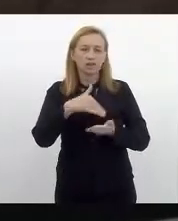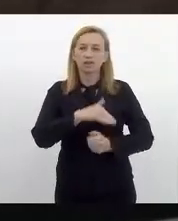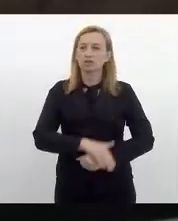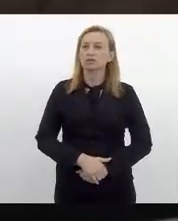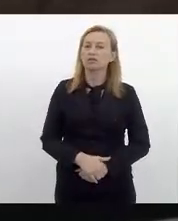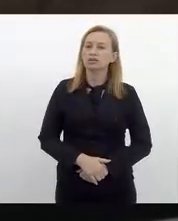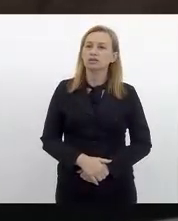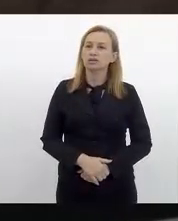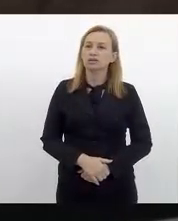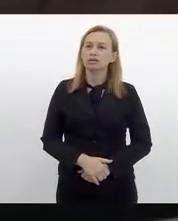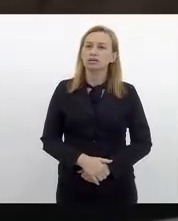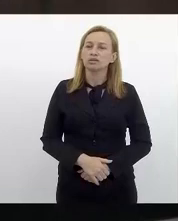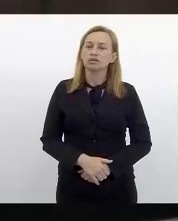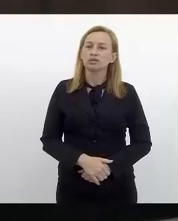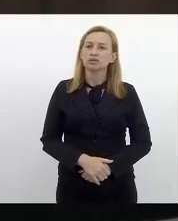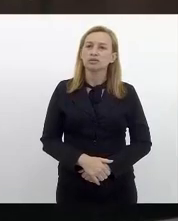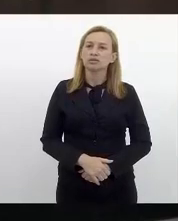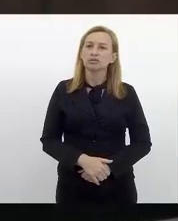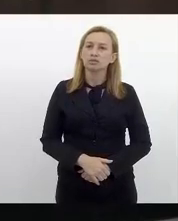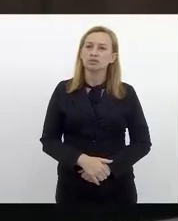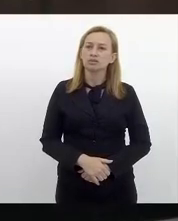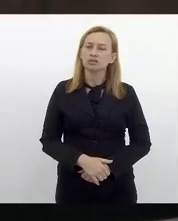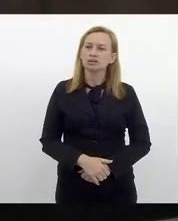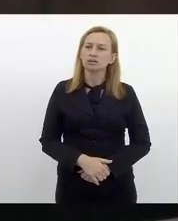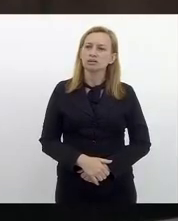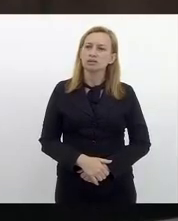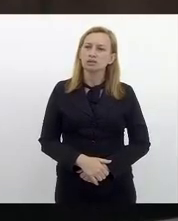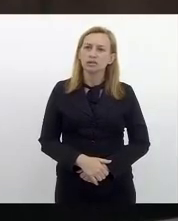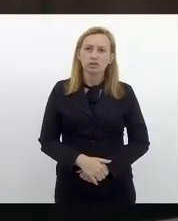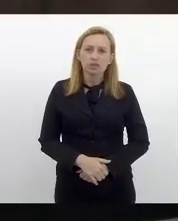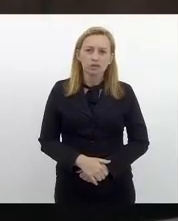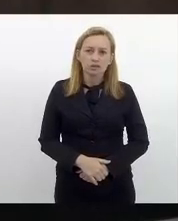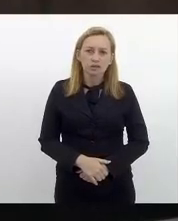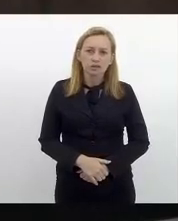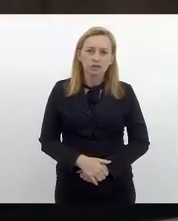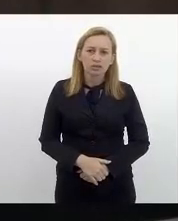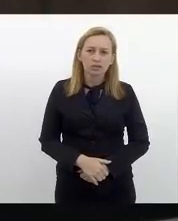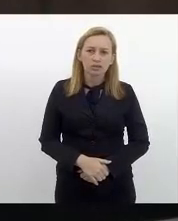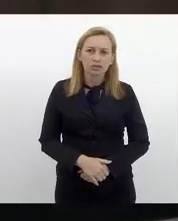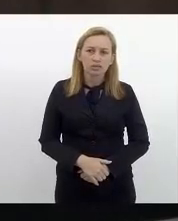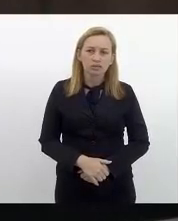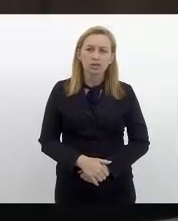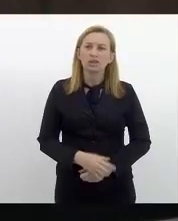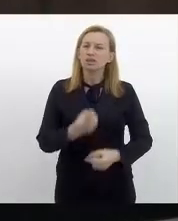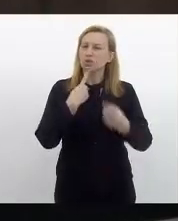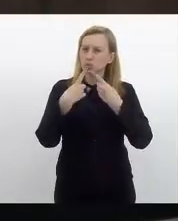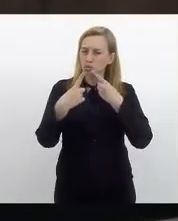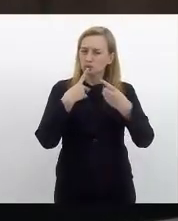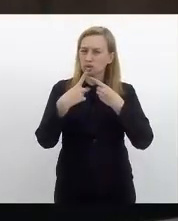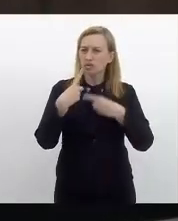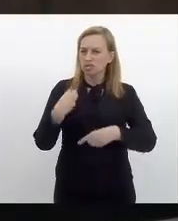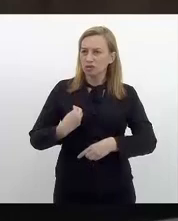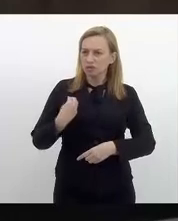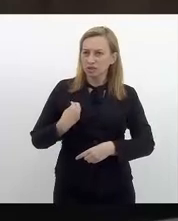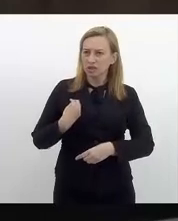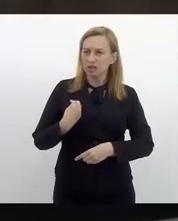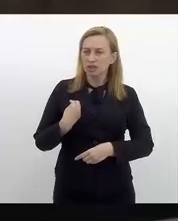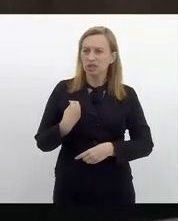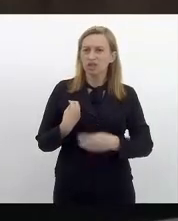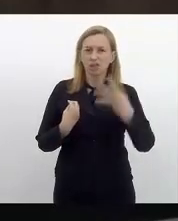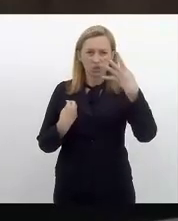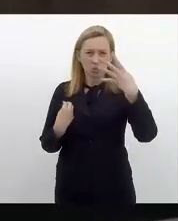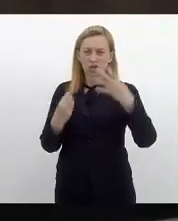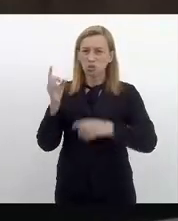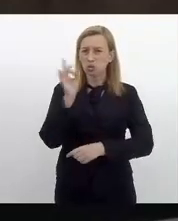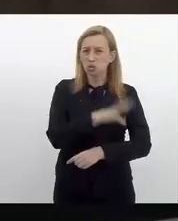é uma coisa que a gente tem que ter um pouco de neste debate que a gente tem vivido as praticamente essas